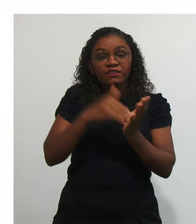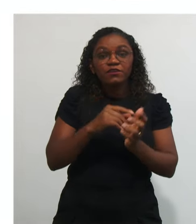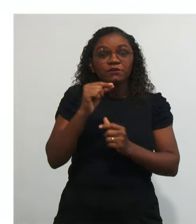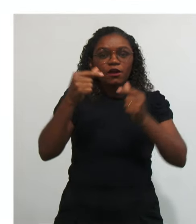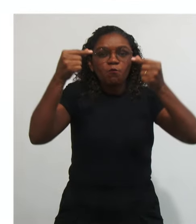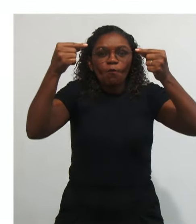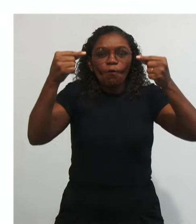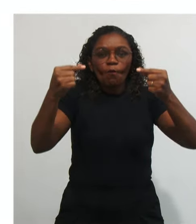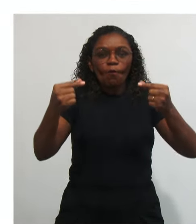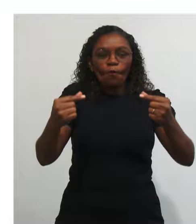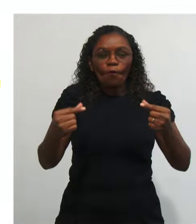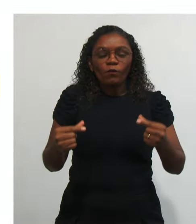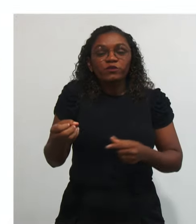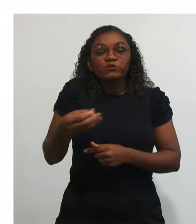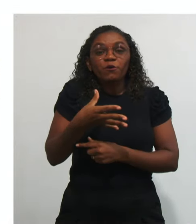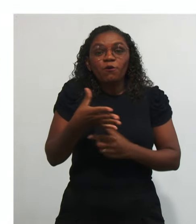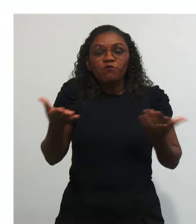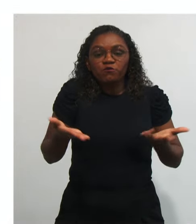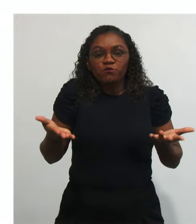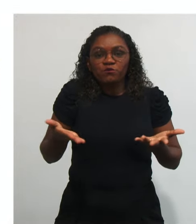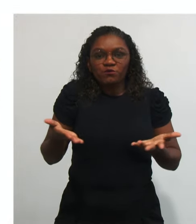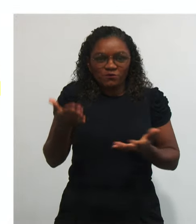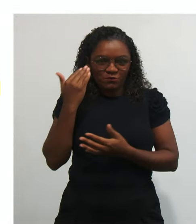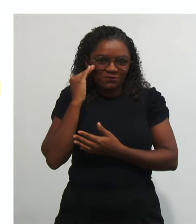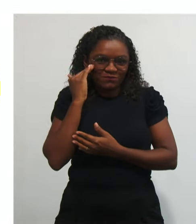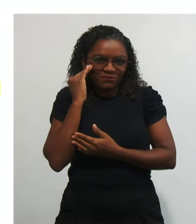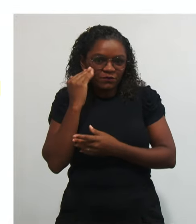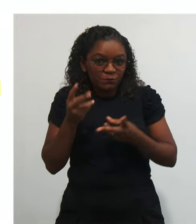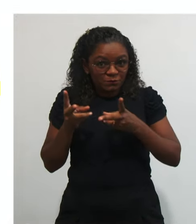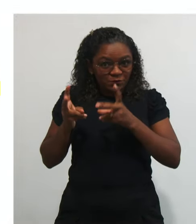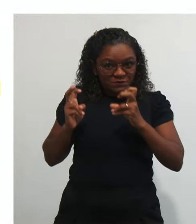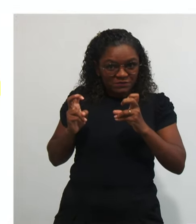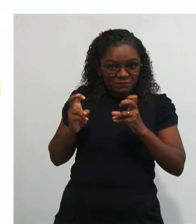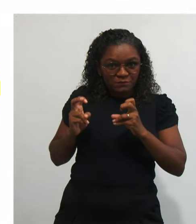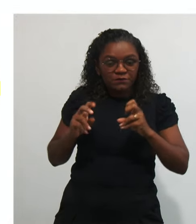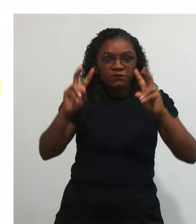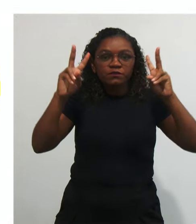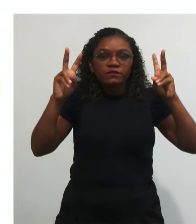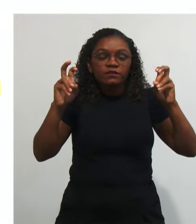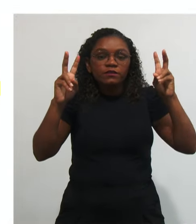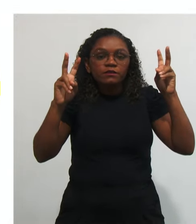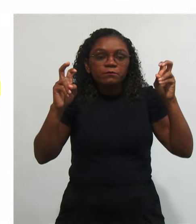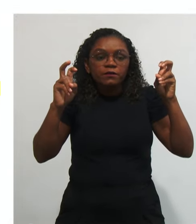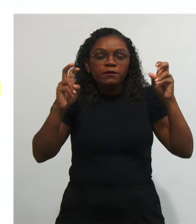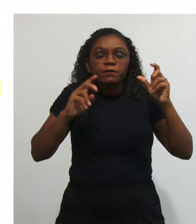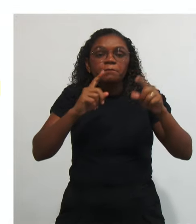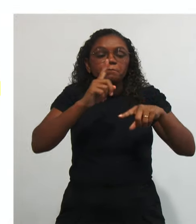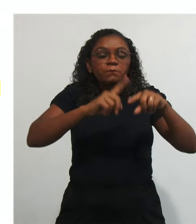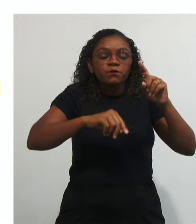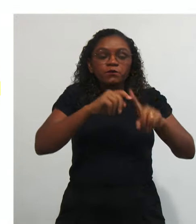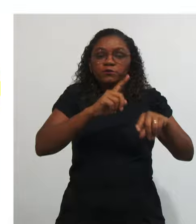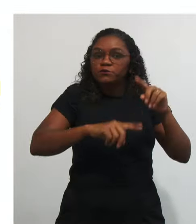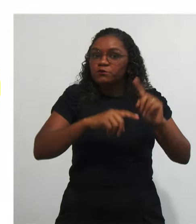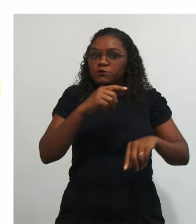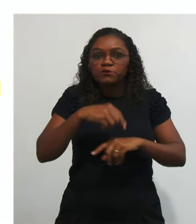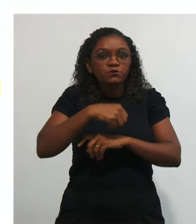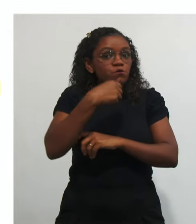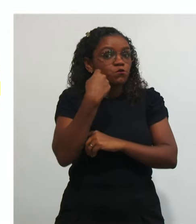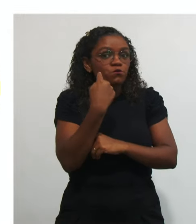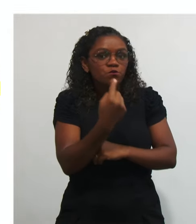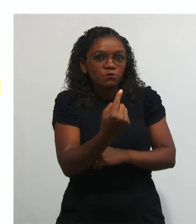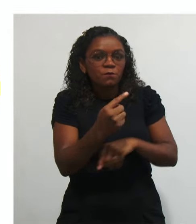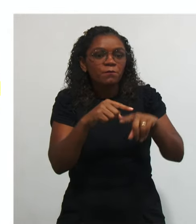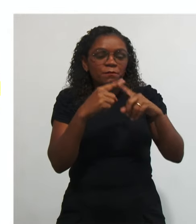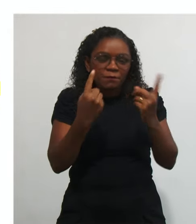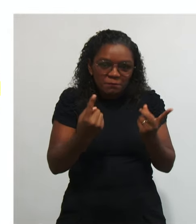chegarmos então no modelo atual perceba que nós estamos falando de um único produto só que ao longo do